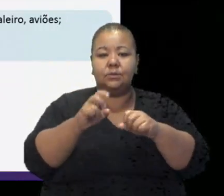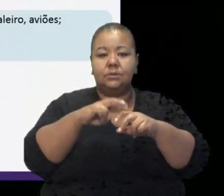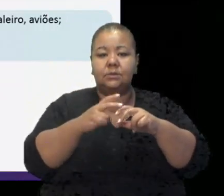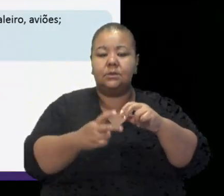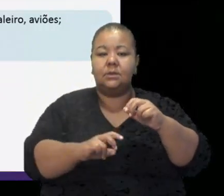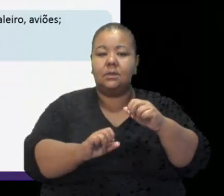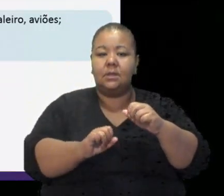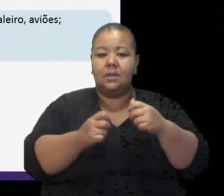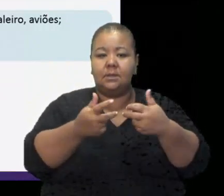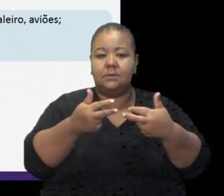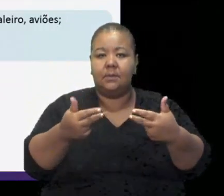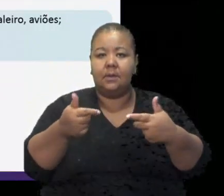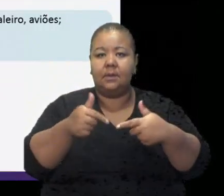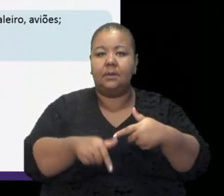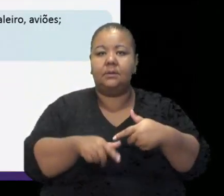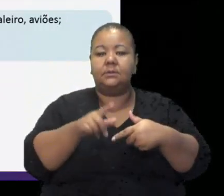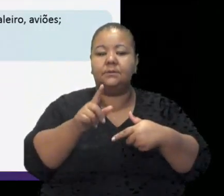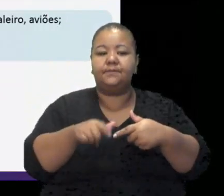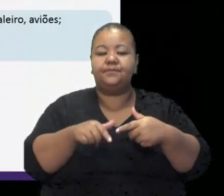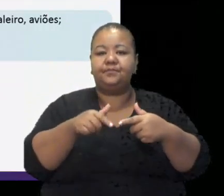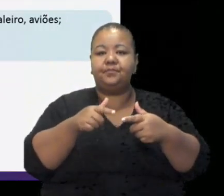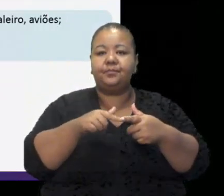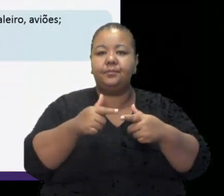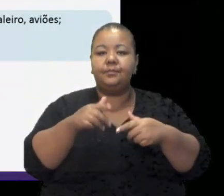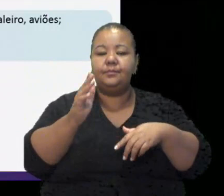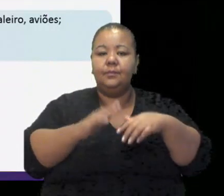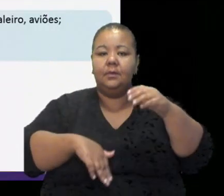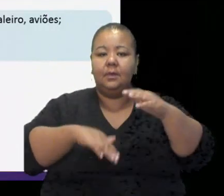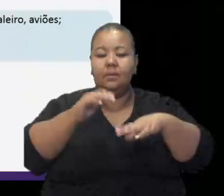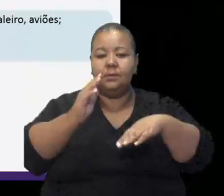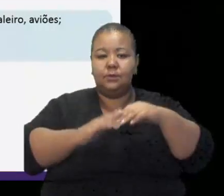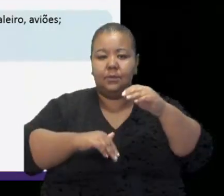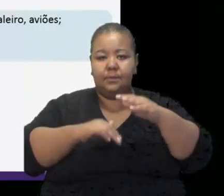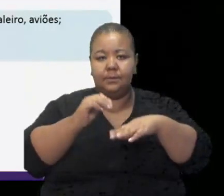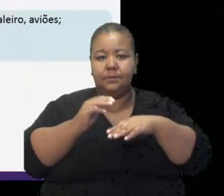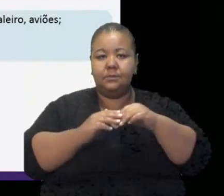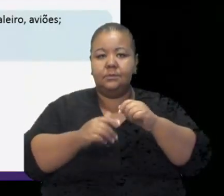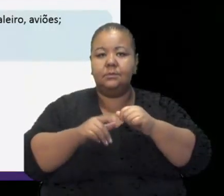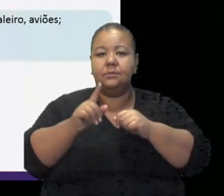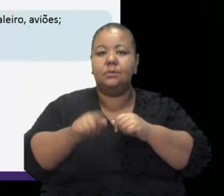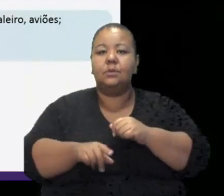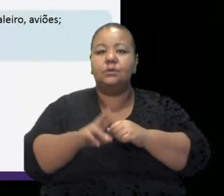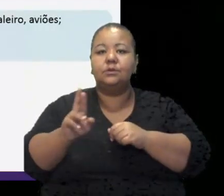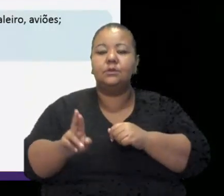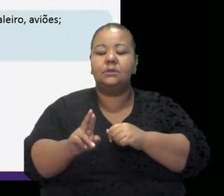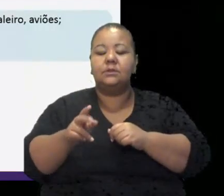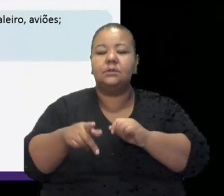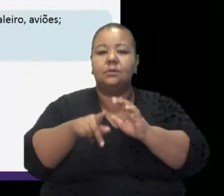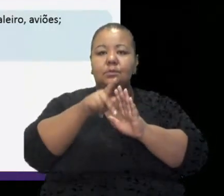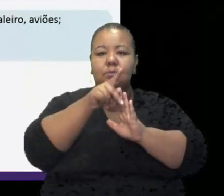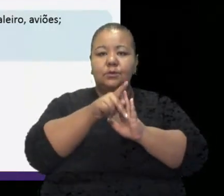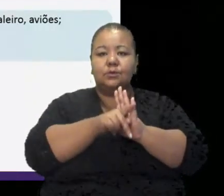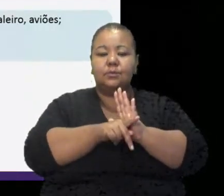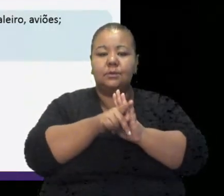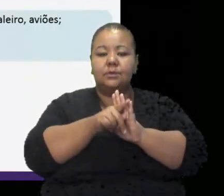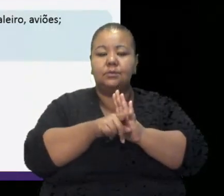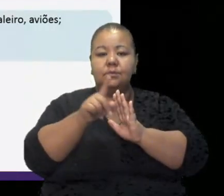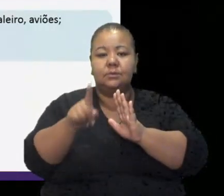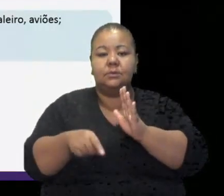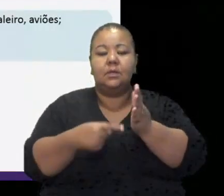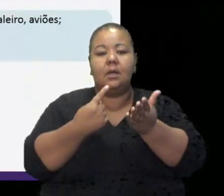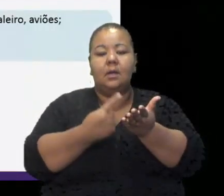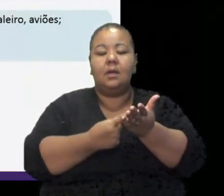maquinários, né? As instalações ou ainda a mão de obra. Qual é a aplicabilidade para projetos,